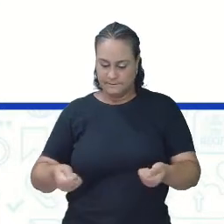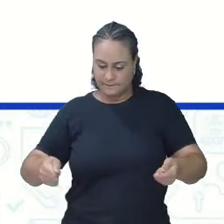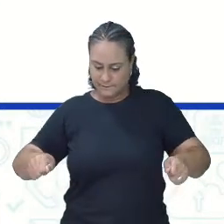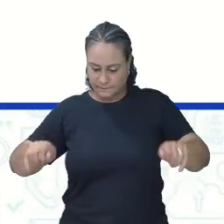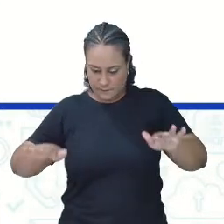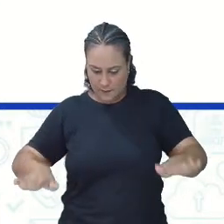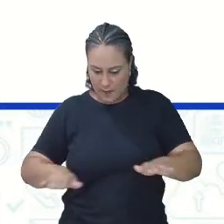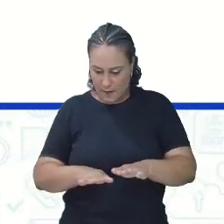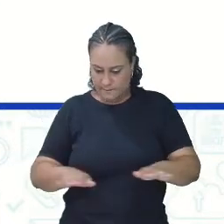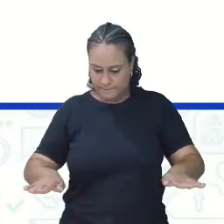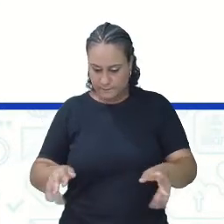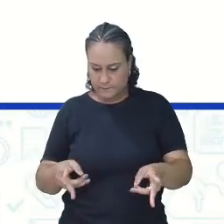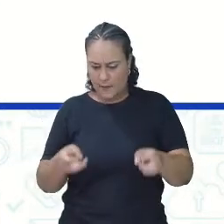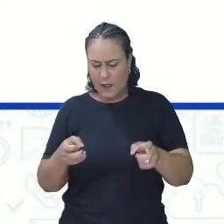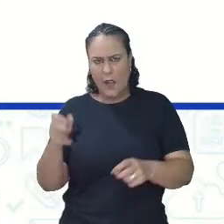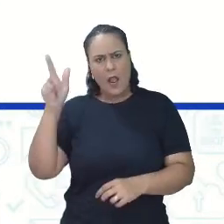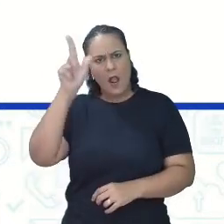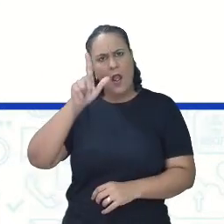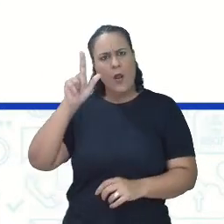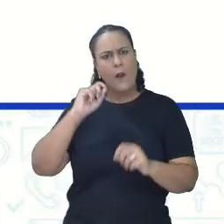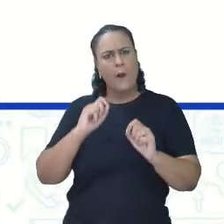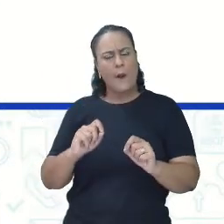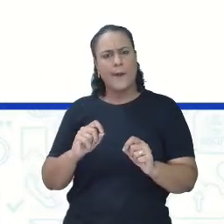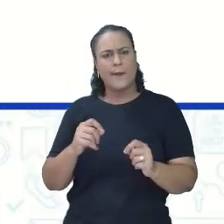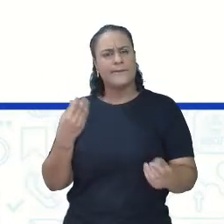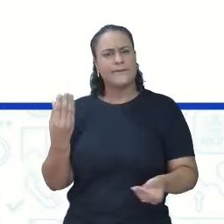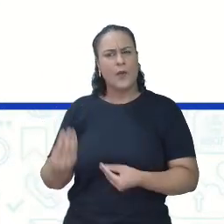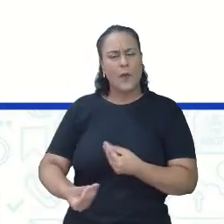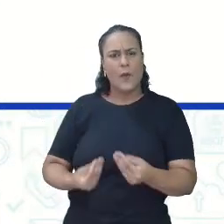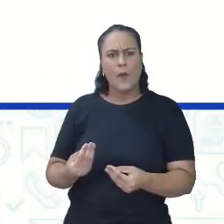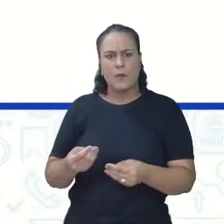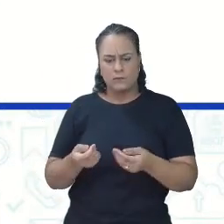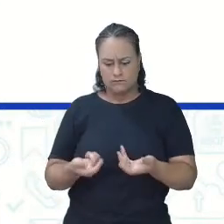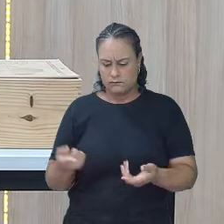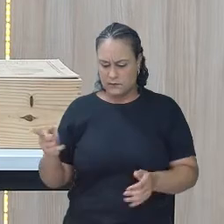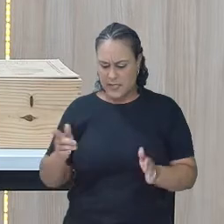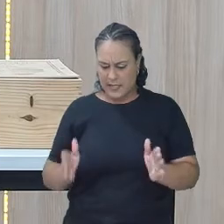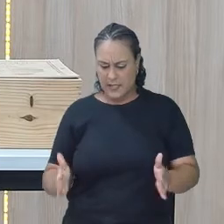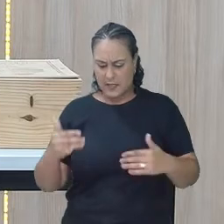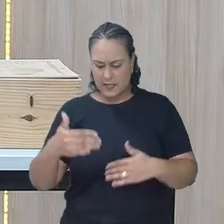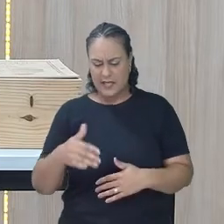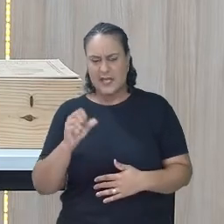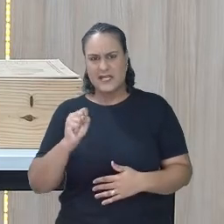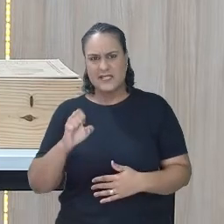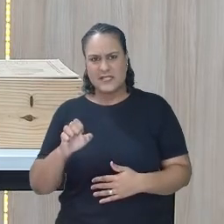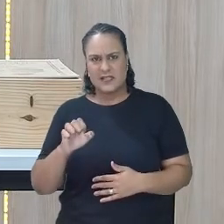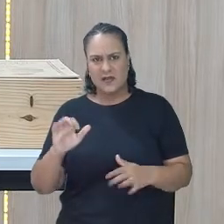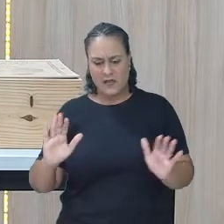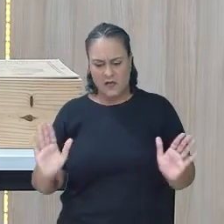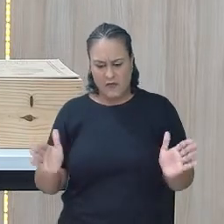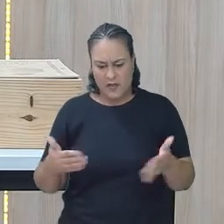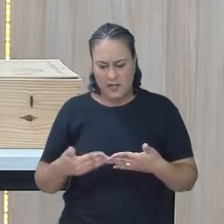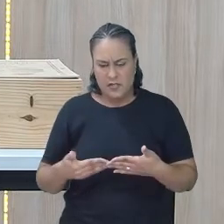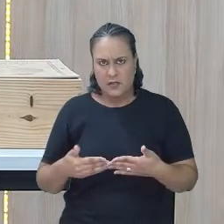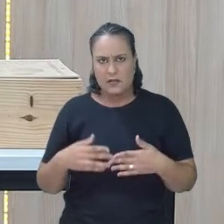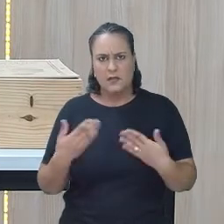ter essa percepção da lógica, né? Como será que essa caixinha vai ficar se eu fechar? E quem que vai ser oposto a quem? Qual é a